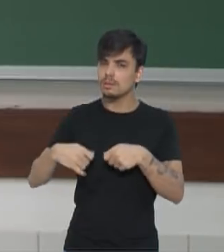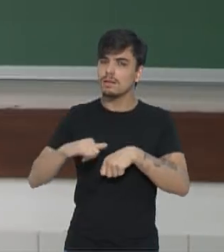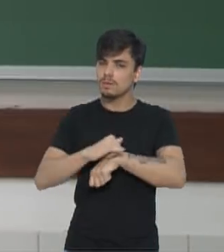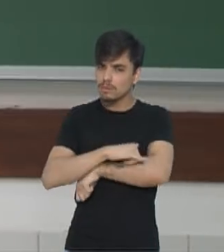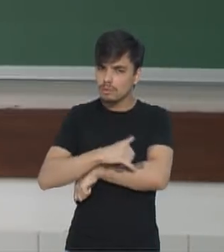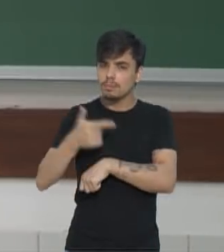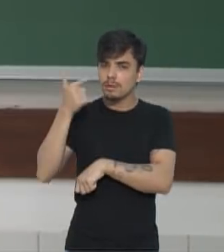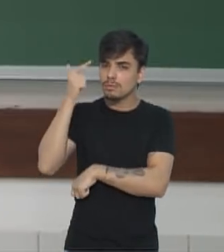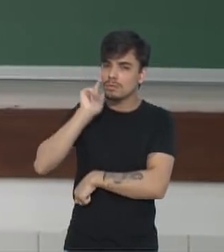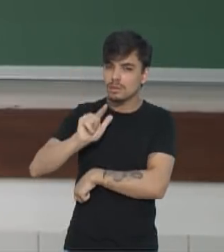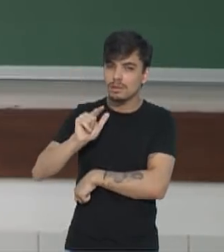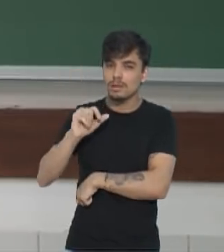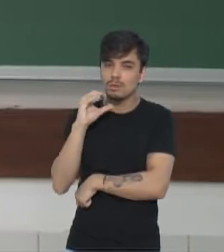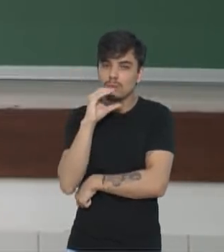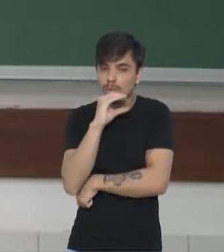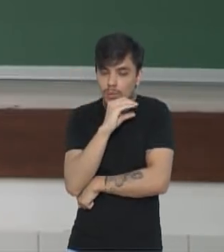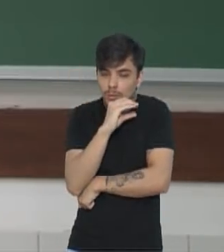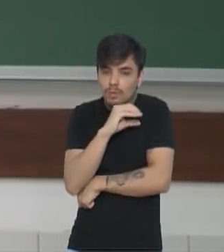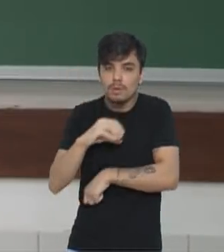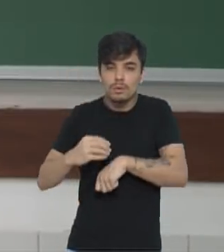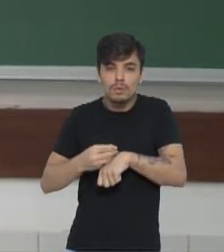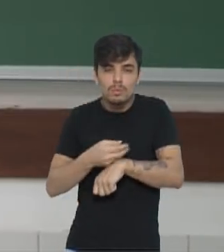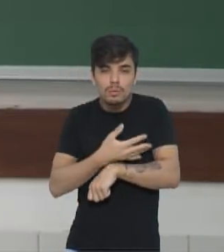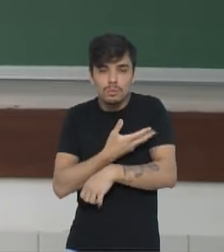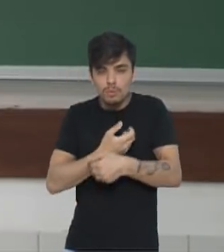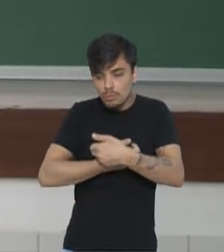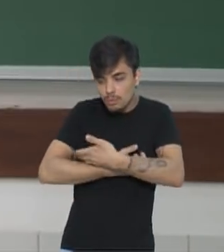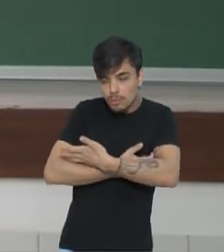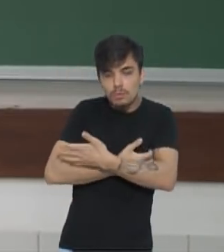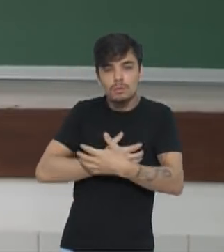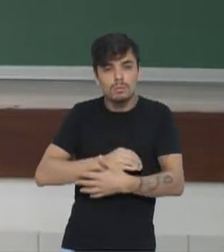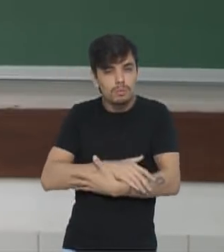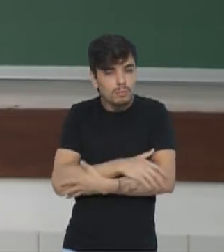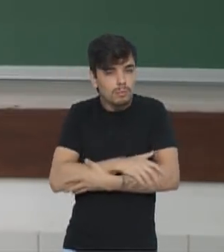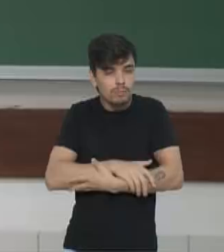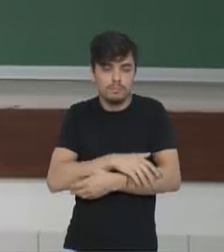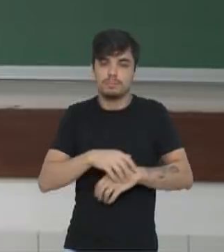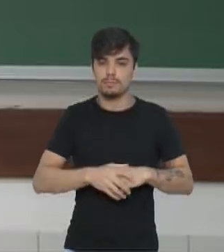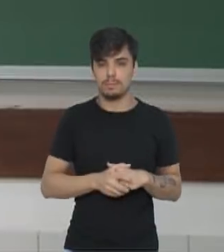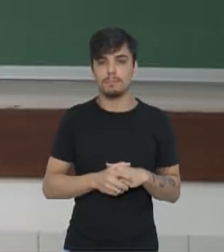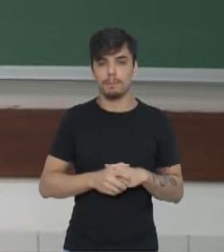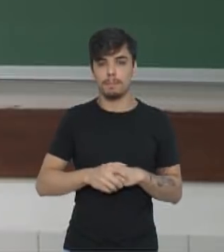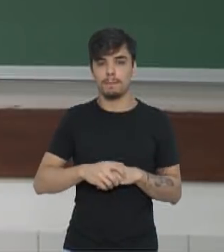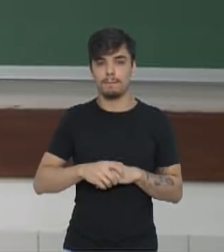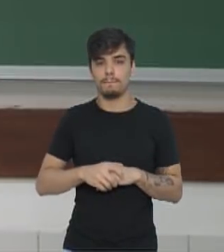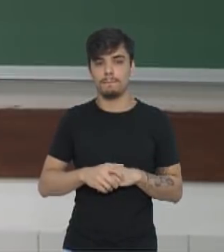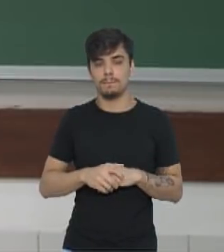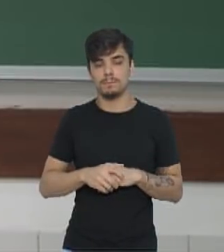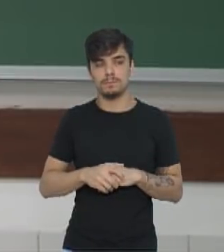o calor do seu corpo. Por isso é um povo que tem um aspecto físico um pouco maior.